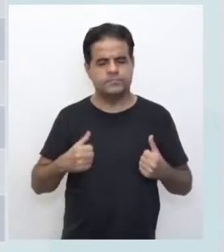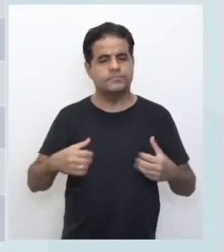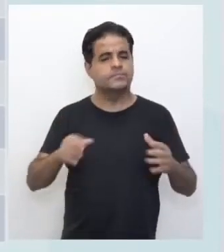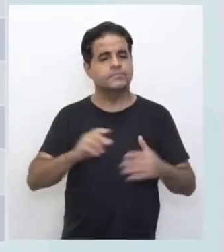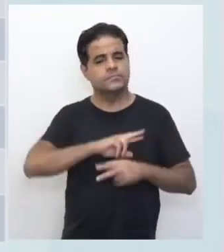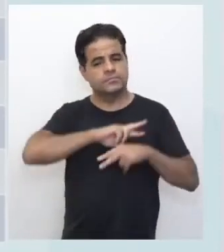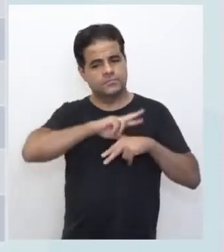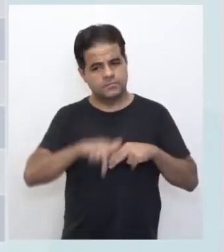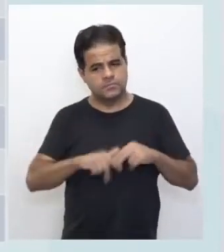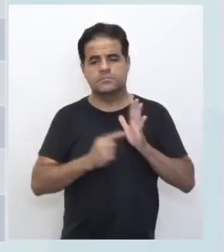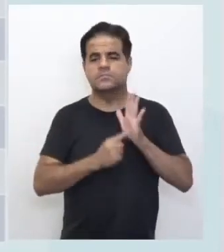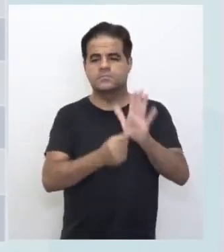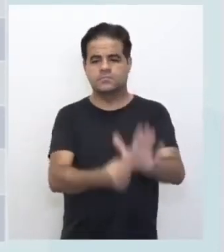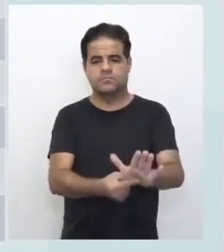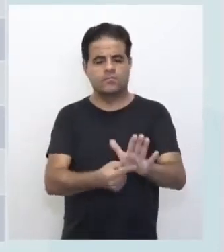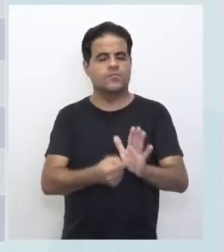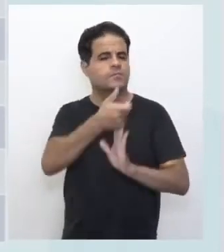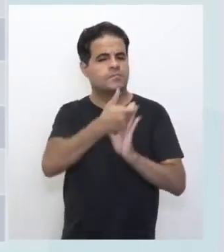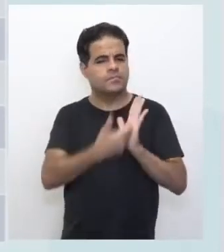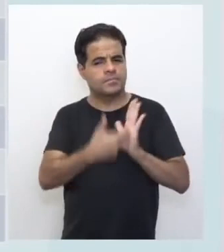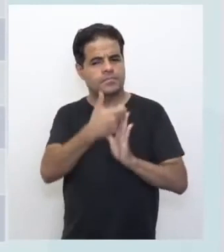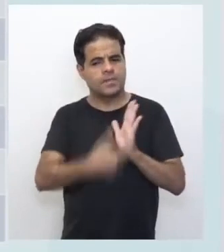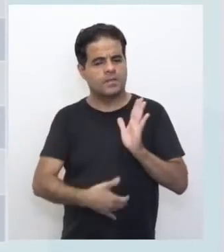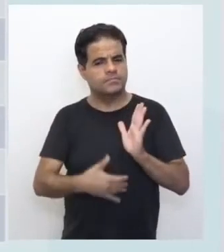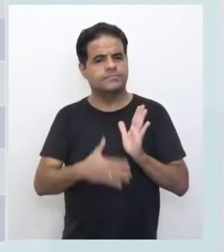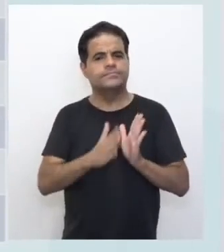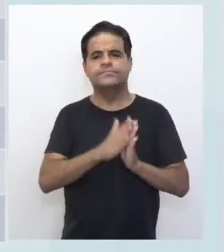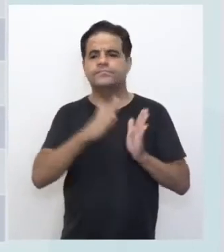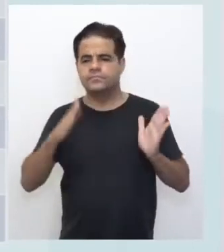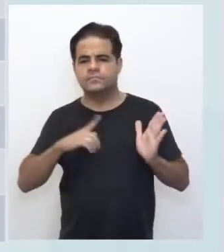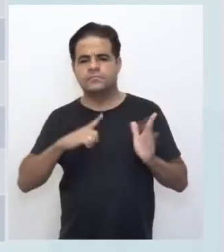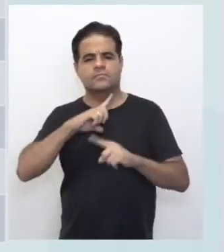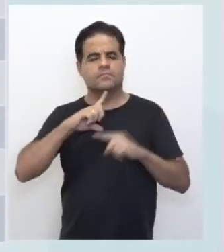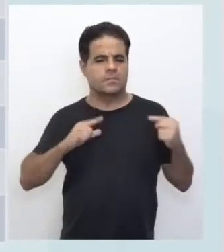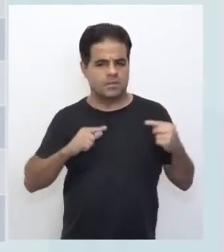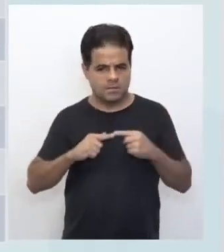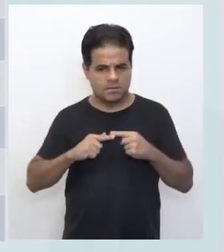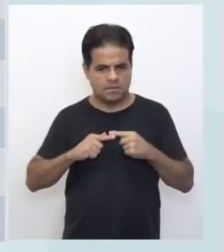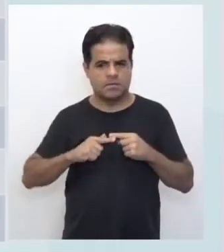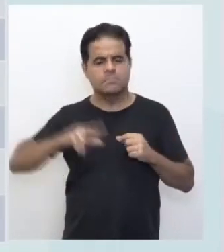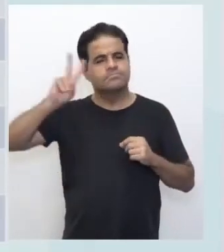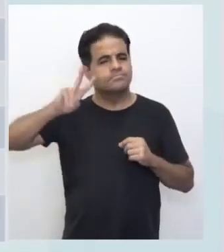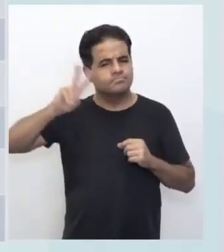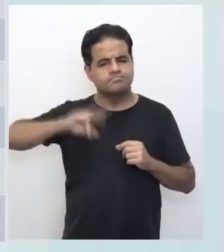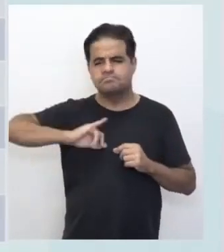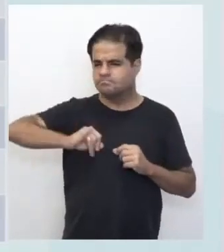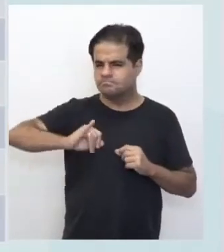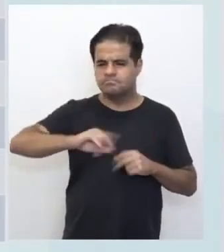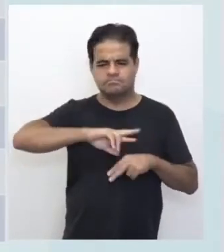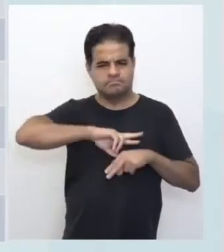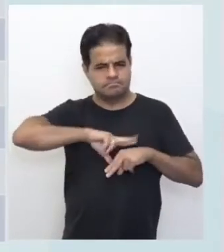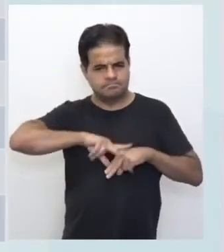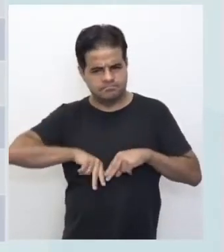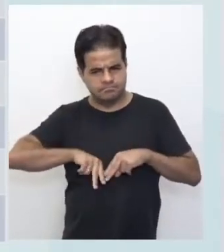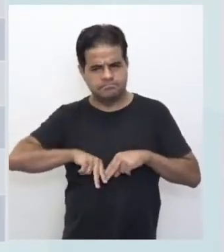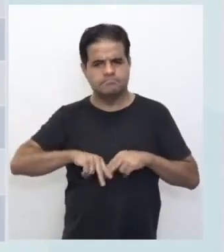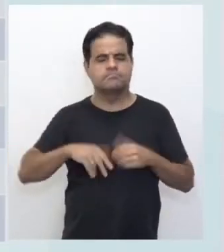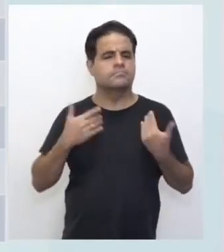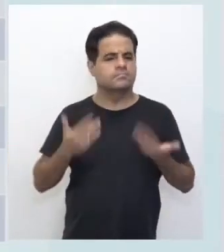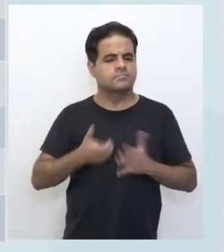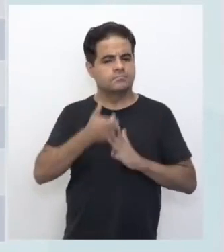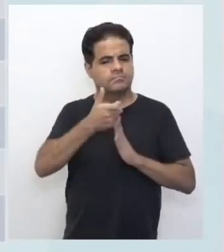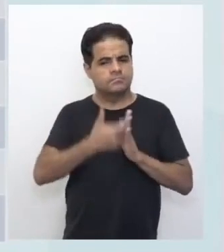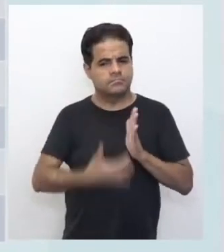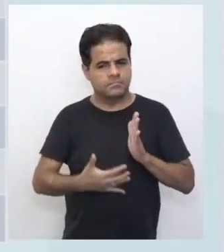gêneros que apresentam predominância da descrição têm por objetivo narrar história? Os gêneros que apresentam predominância da